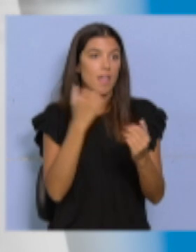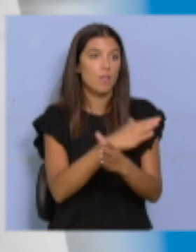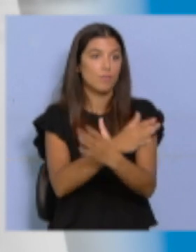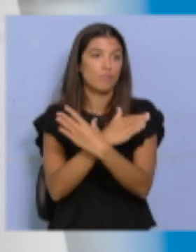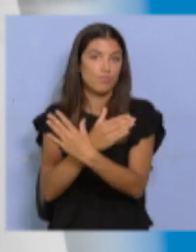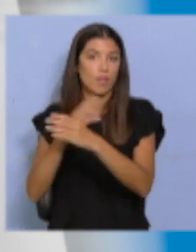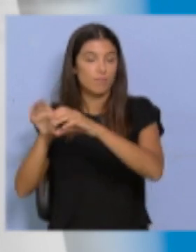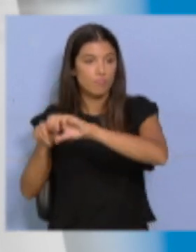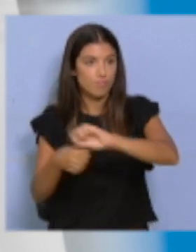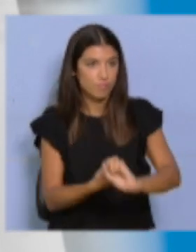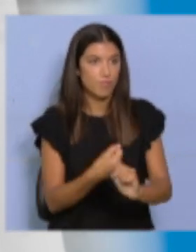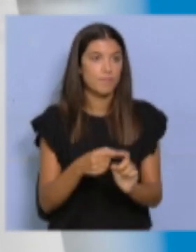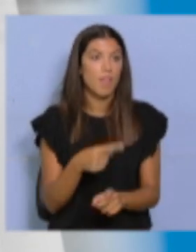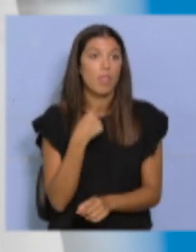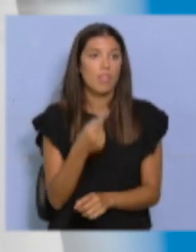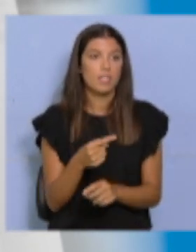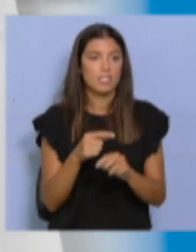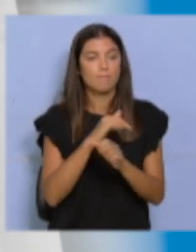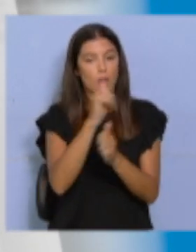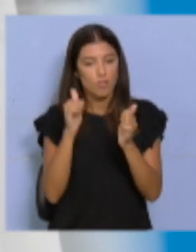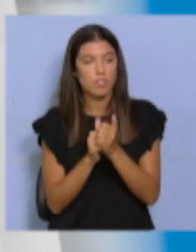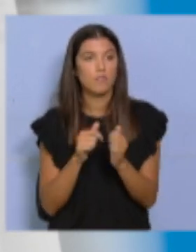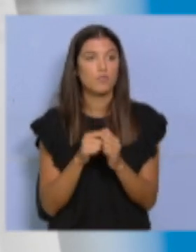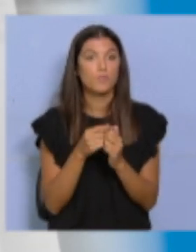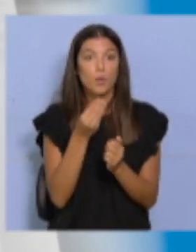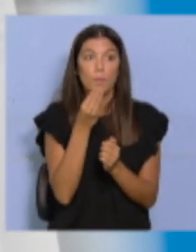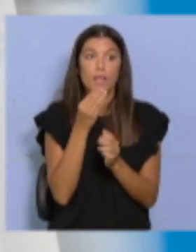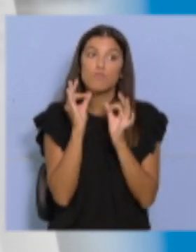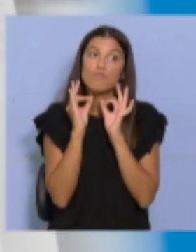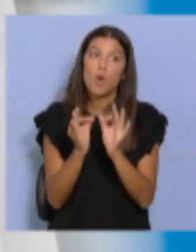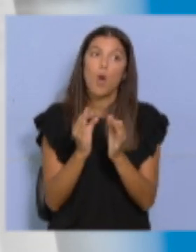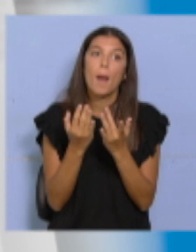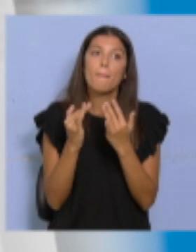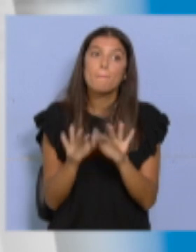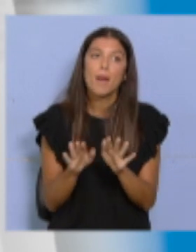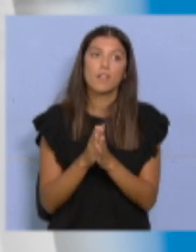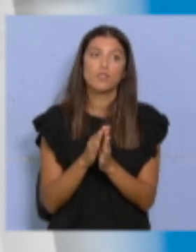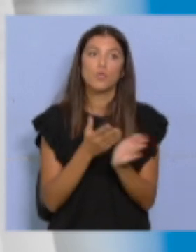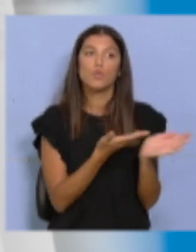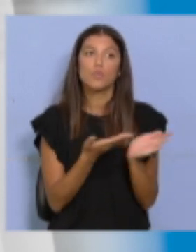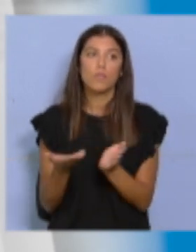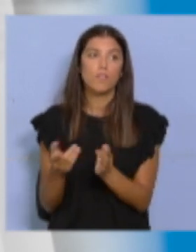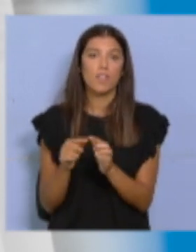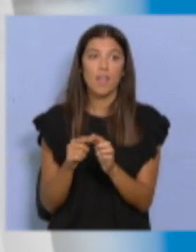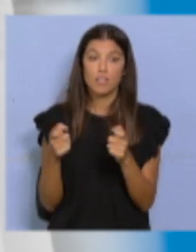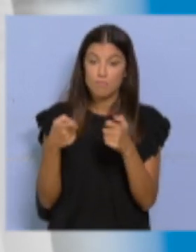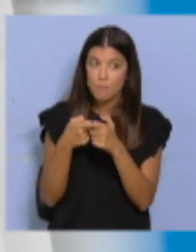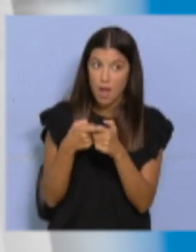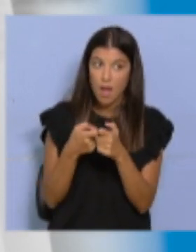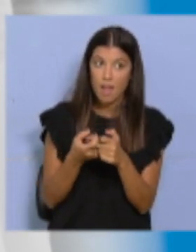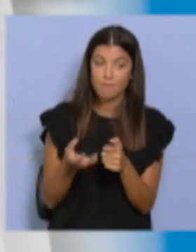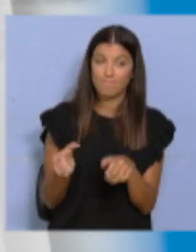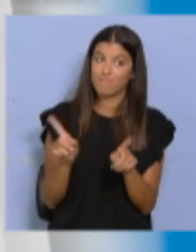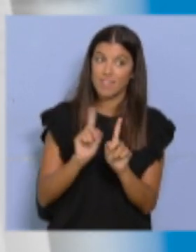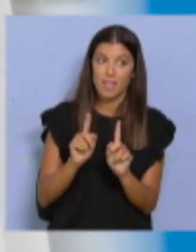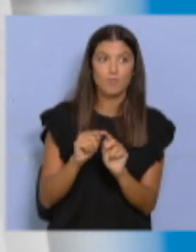Disse então aos servos: O banquete está pronto, mas os convidados não eram dignos. Ide